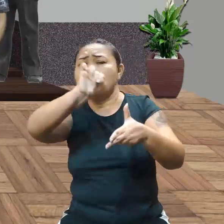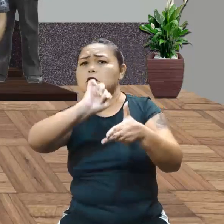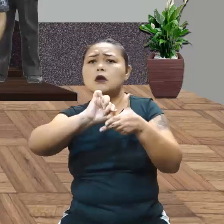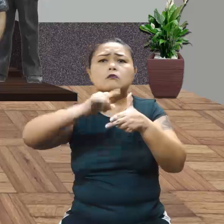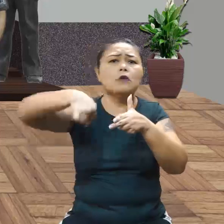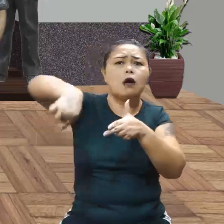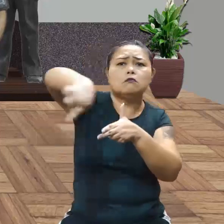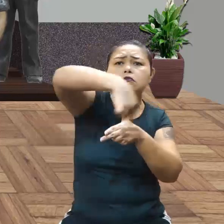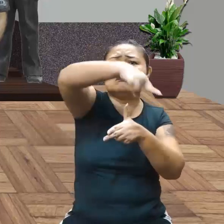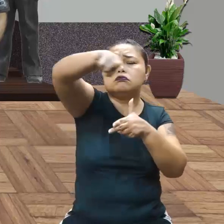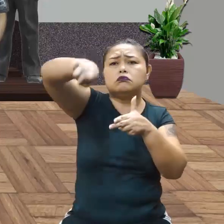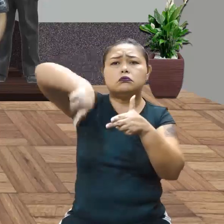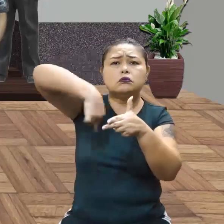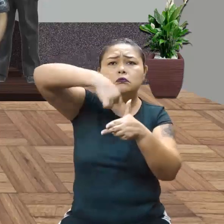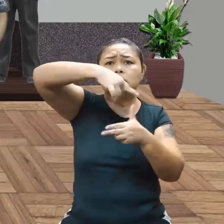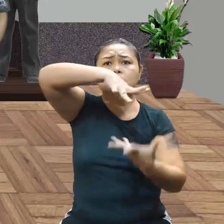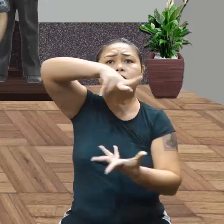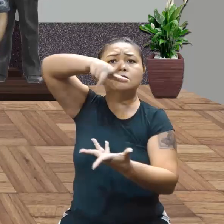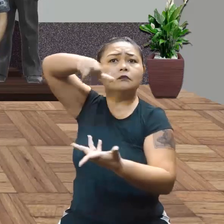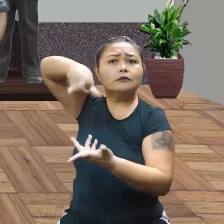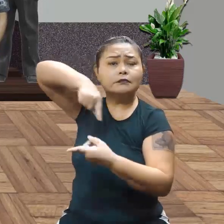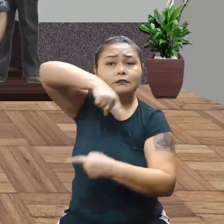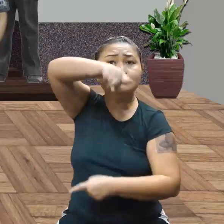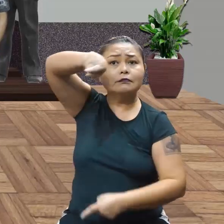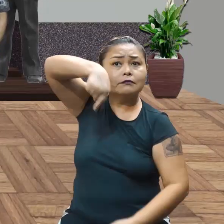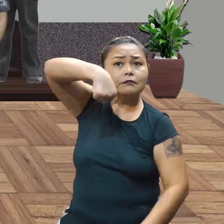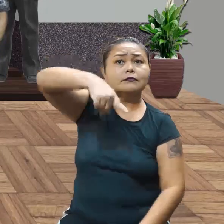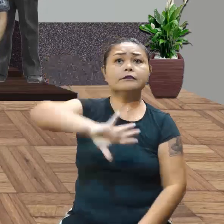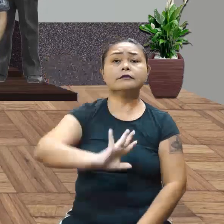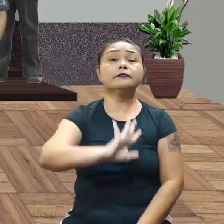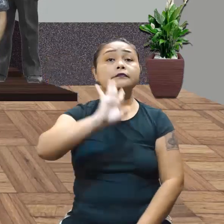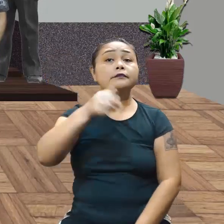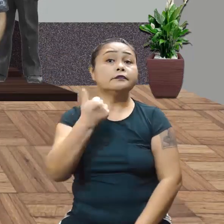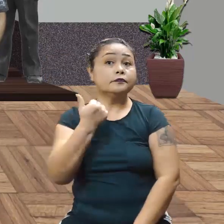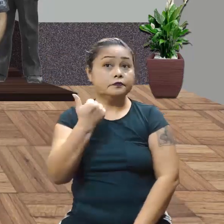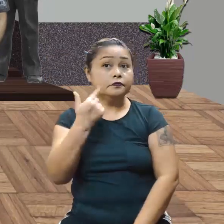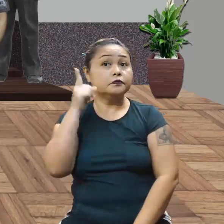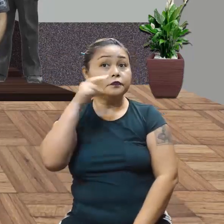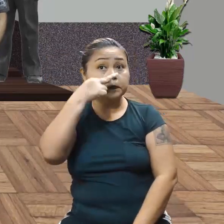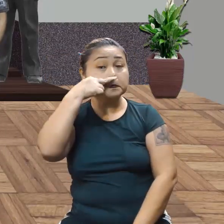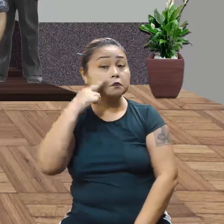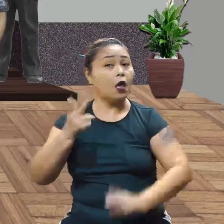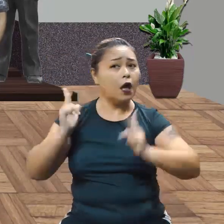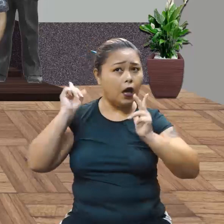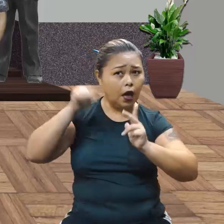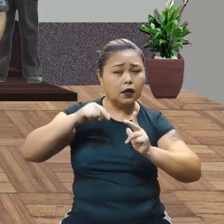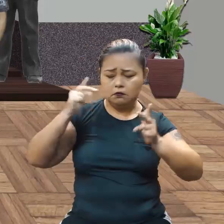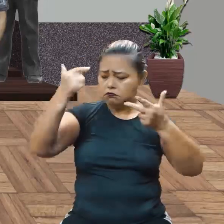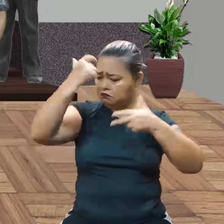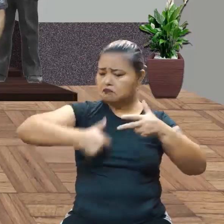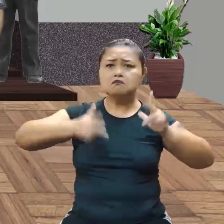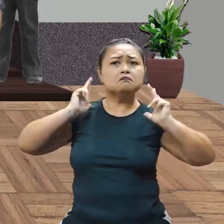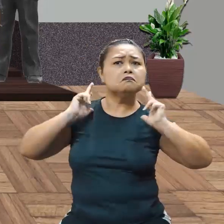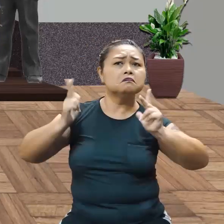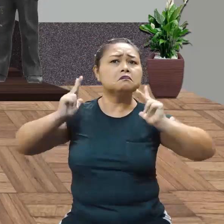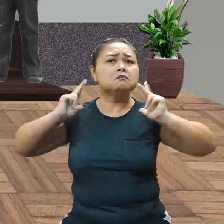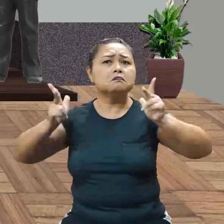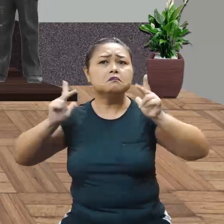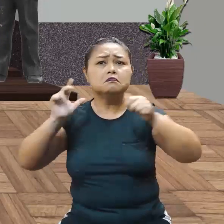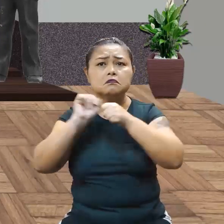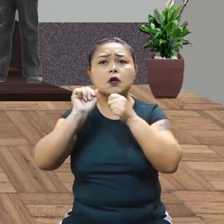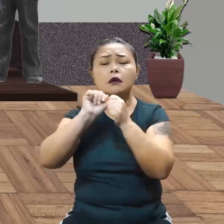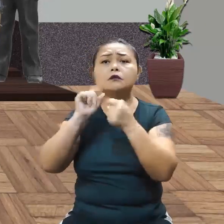dar uma volta e meia na Terra aí. Então, Rondon era um grande aventureiro. Rondon era um